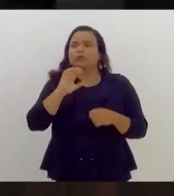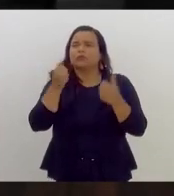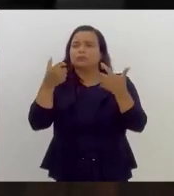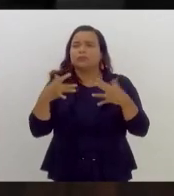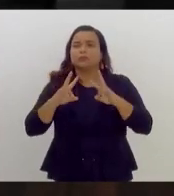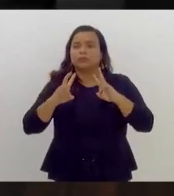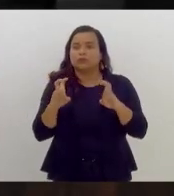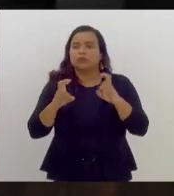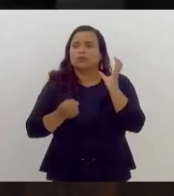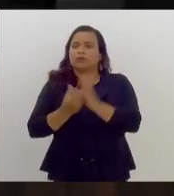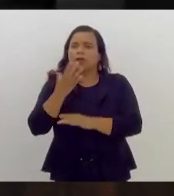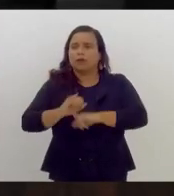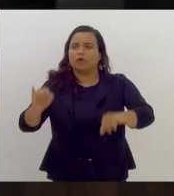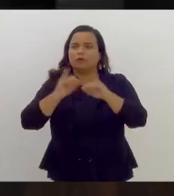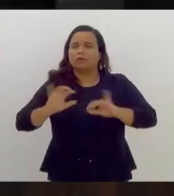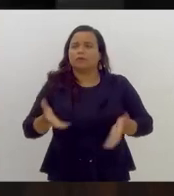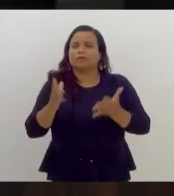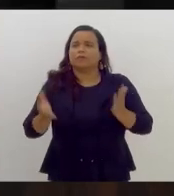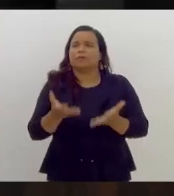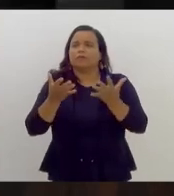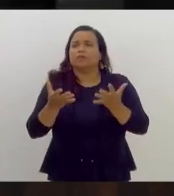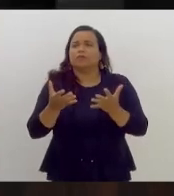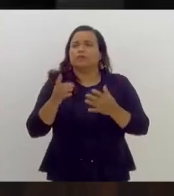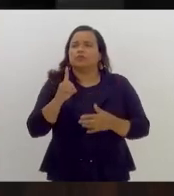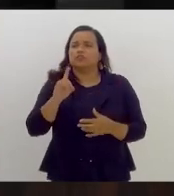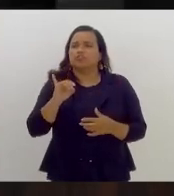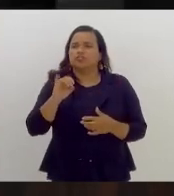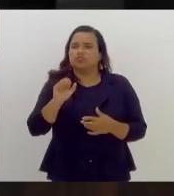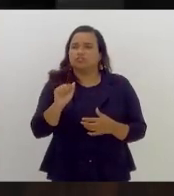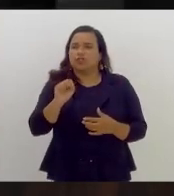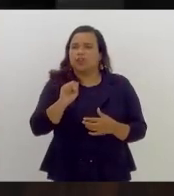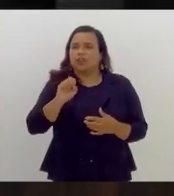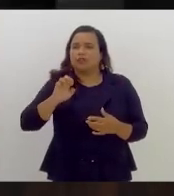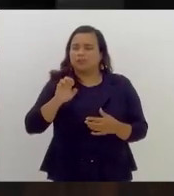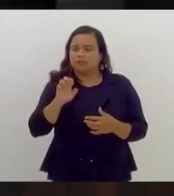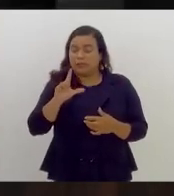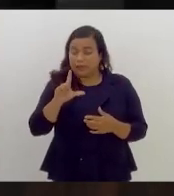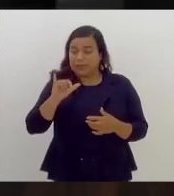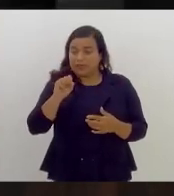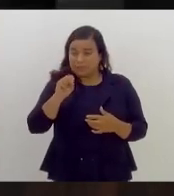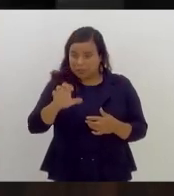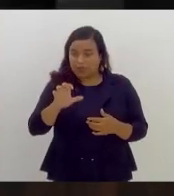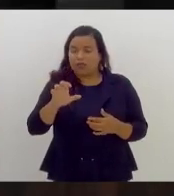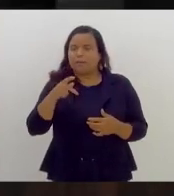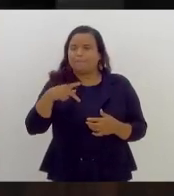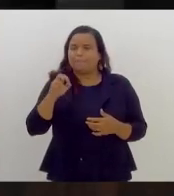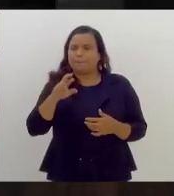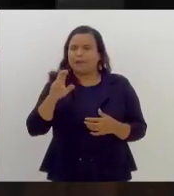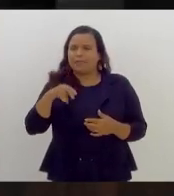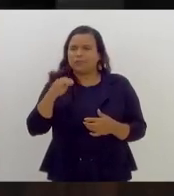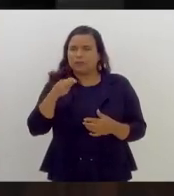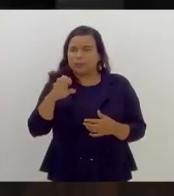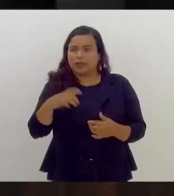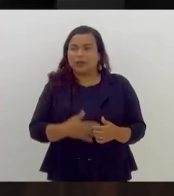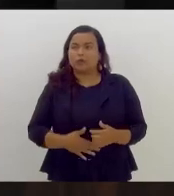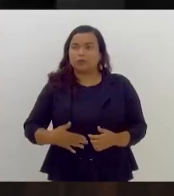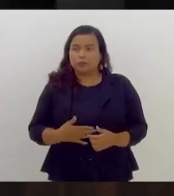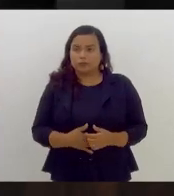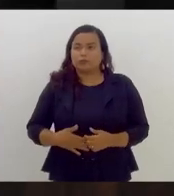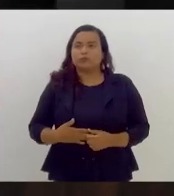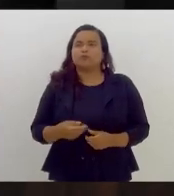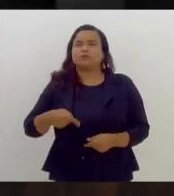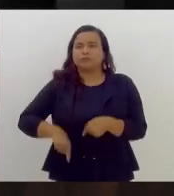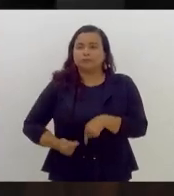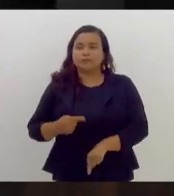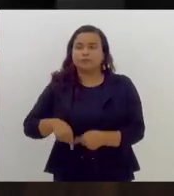da campanha de conscientização e fomento à diálise peritoneal no âmbito do Estado do Rio de Janeiro e da outras providências, pendendo